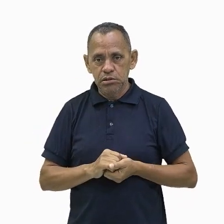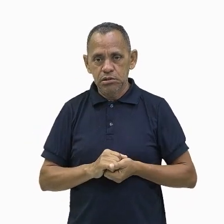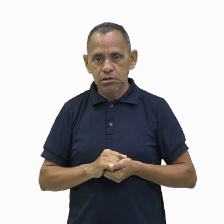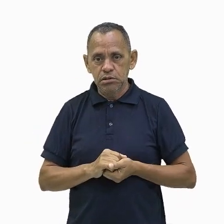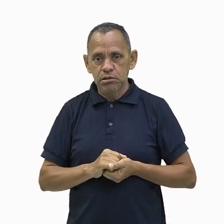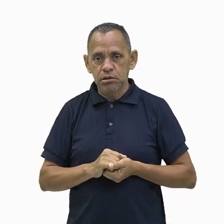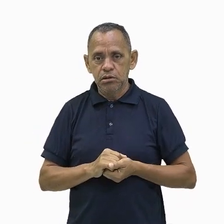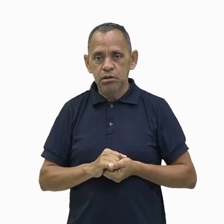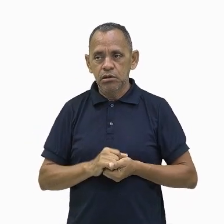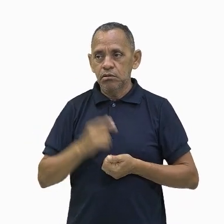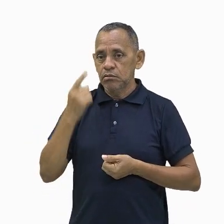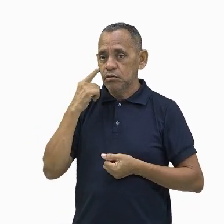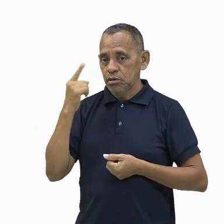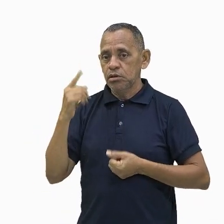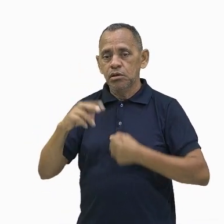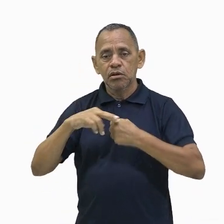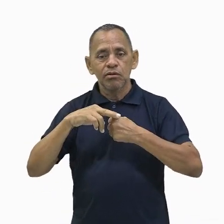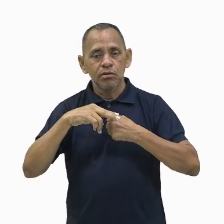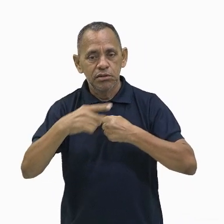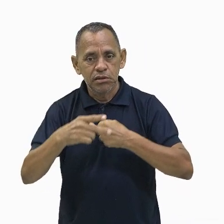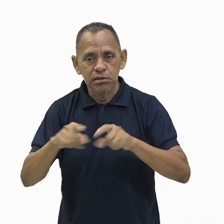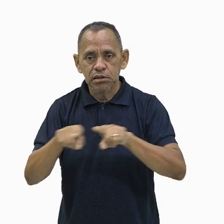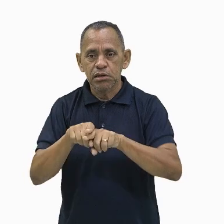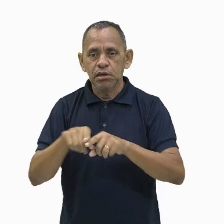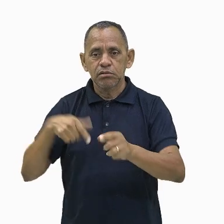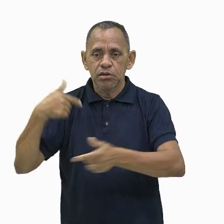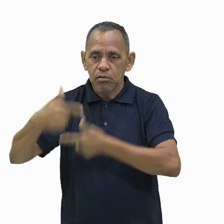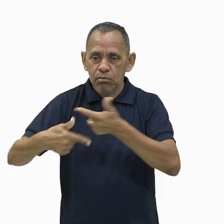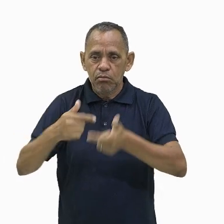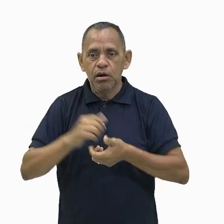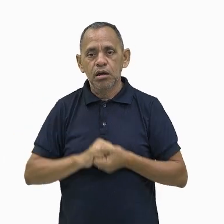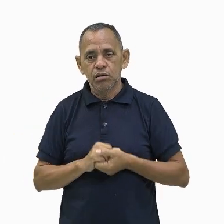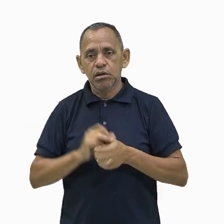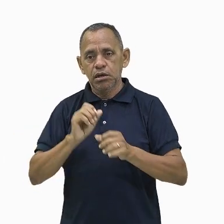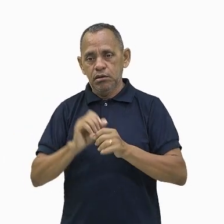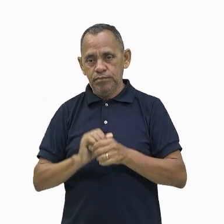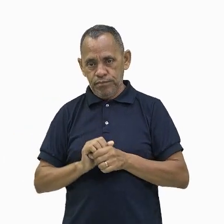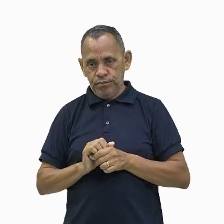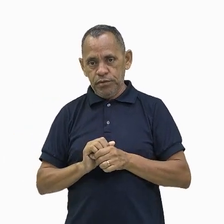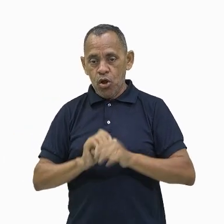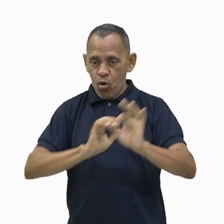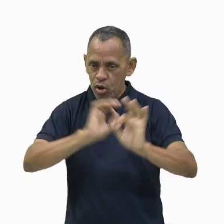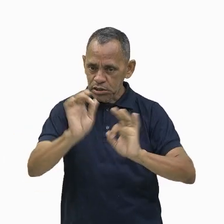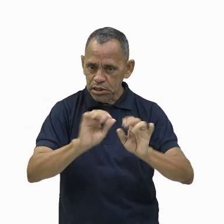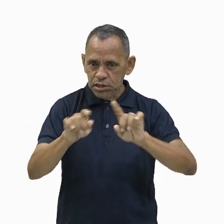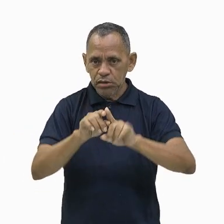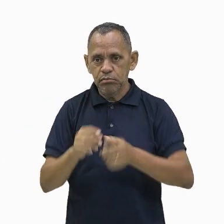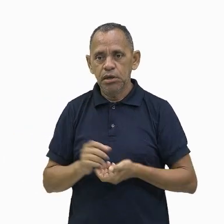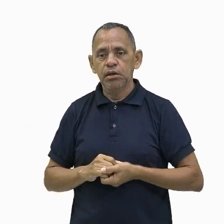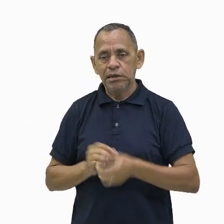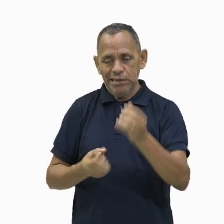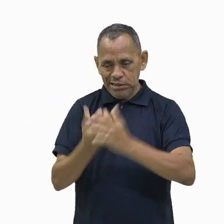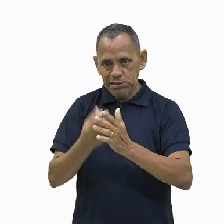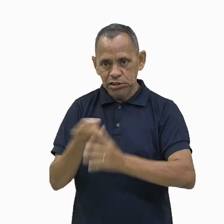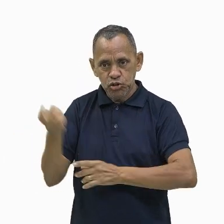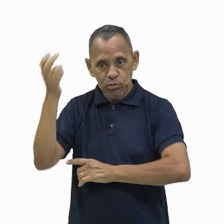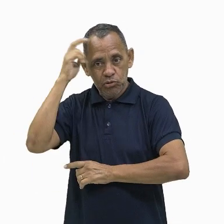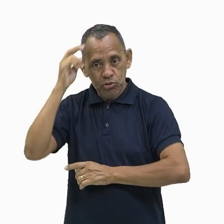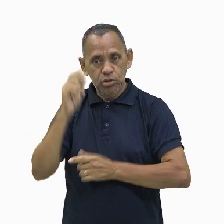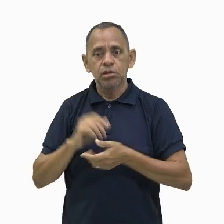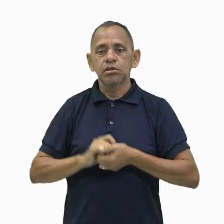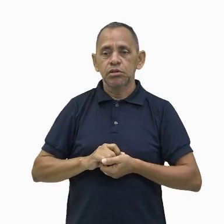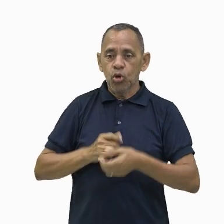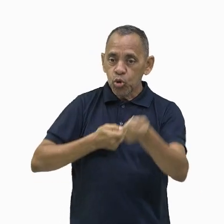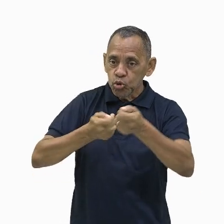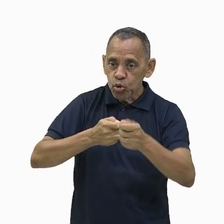que causa, né, um fluxo de trabalho, então, otimizado. A criação de uma cultura de disciplina e